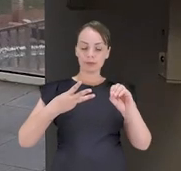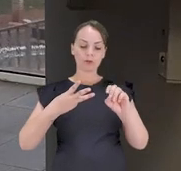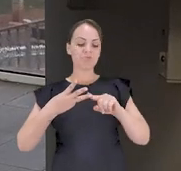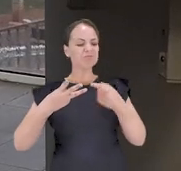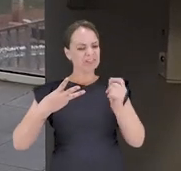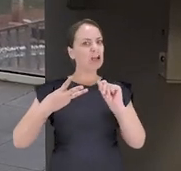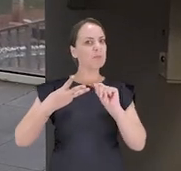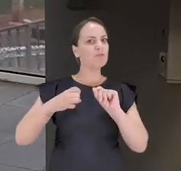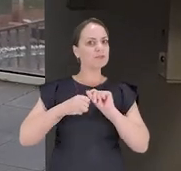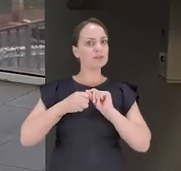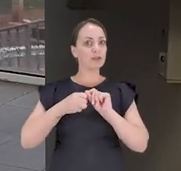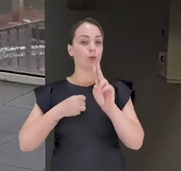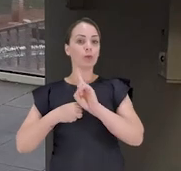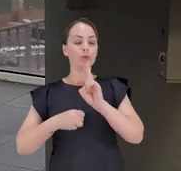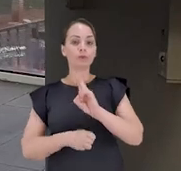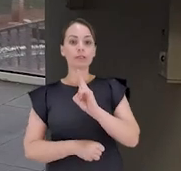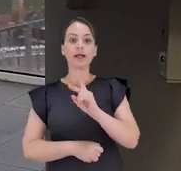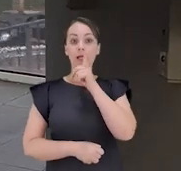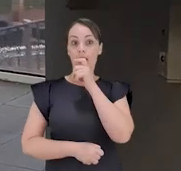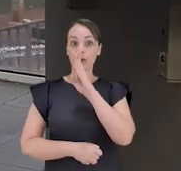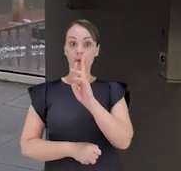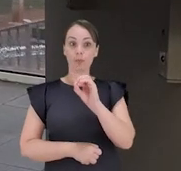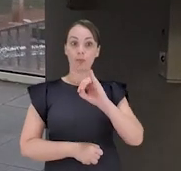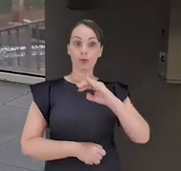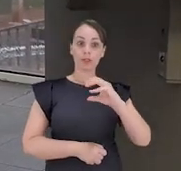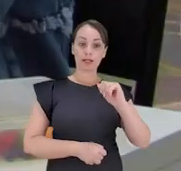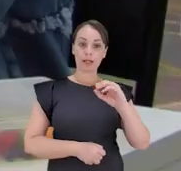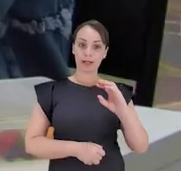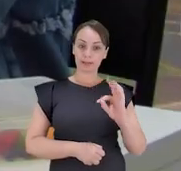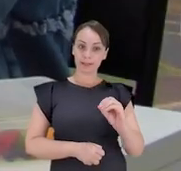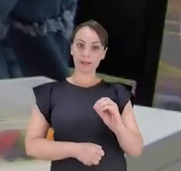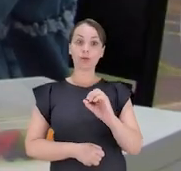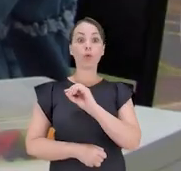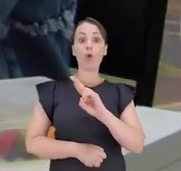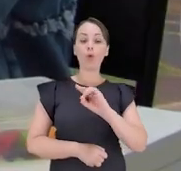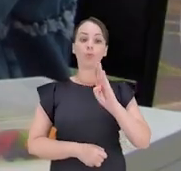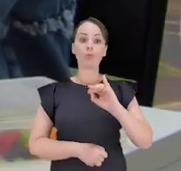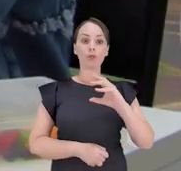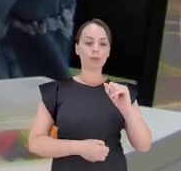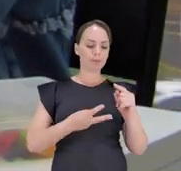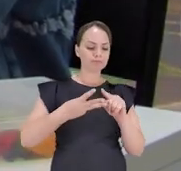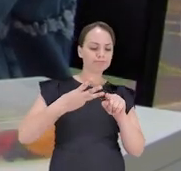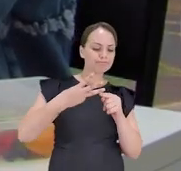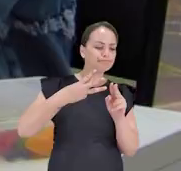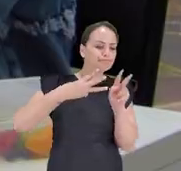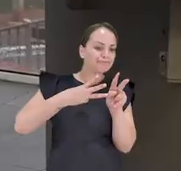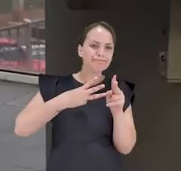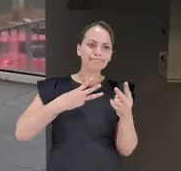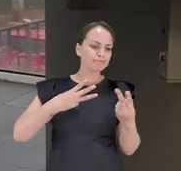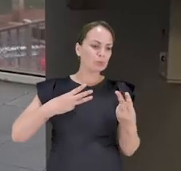boricada quanto com bicarbonato ou bórax dissolvido na água. Essas duas opções dão super certo para